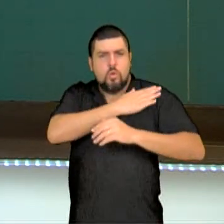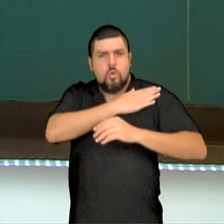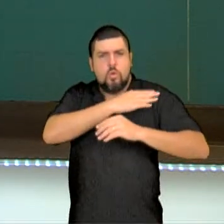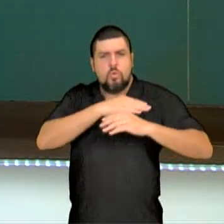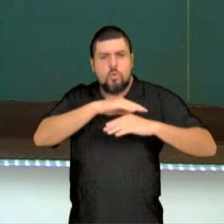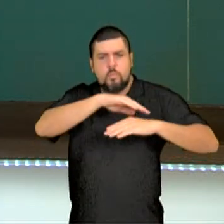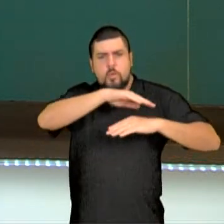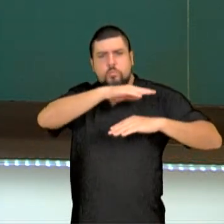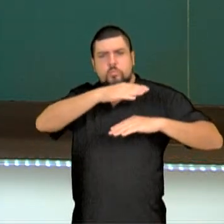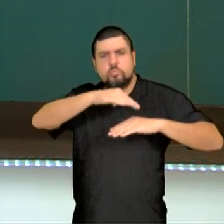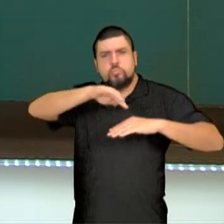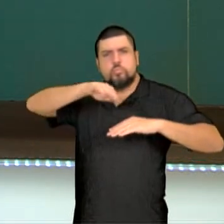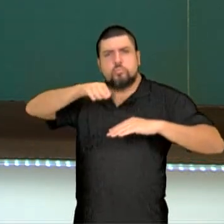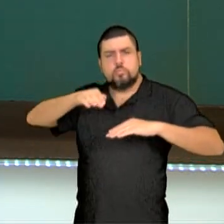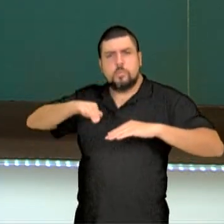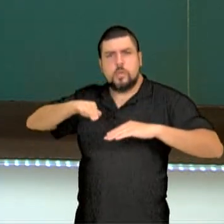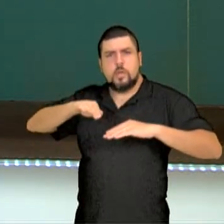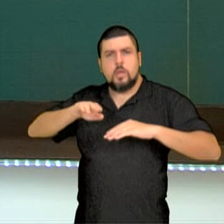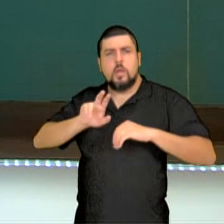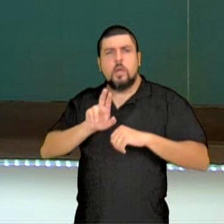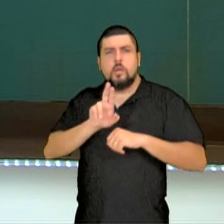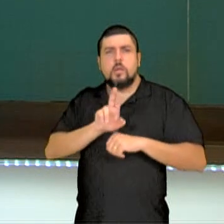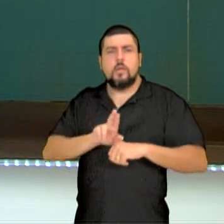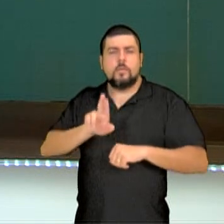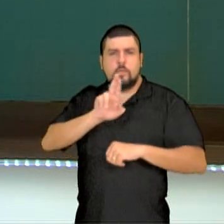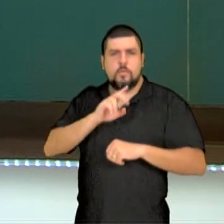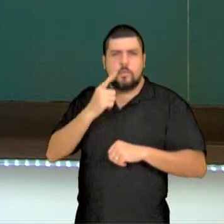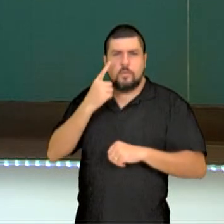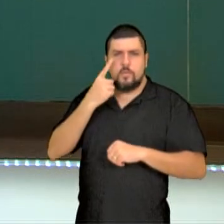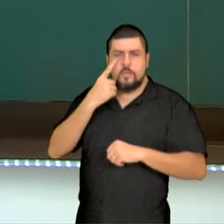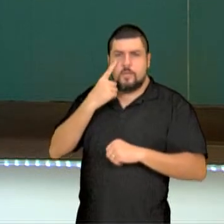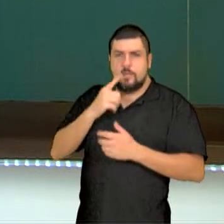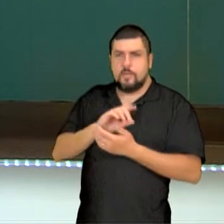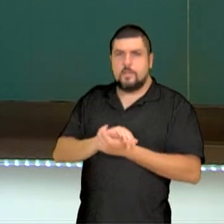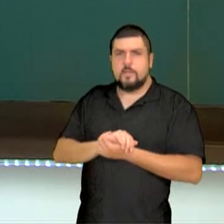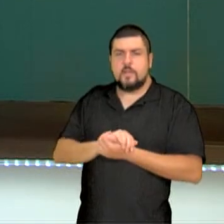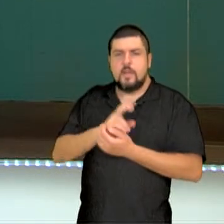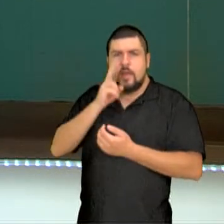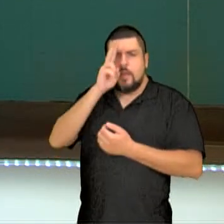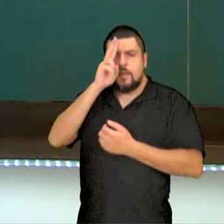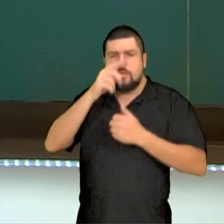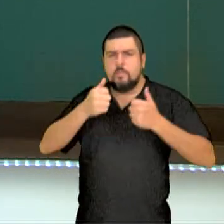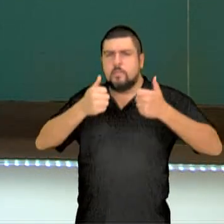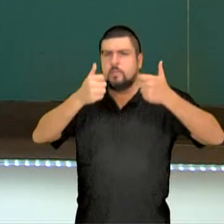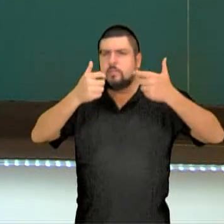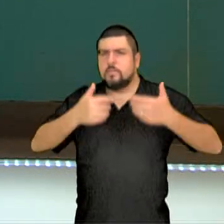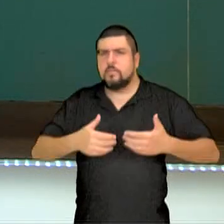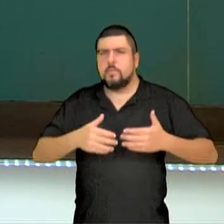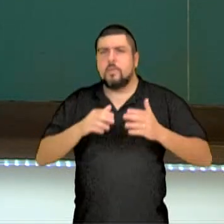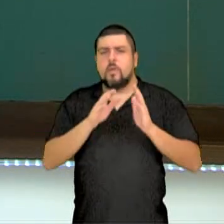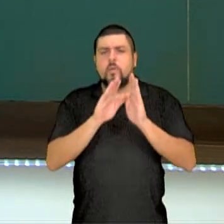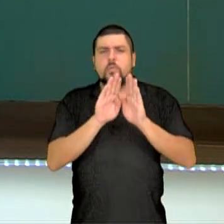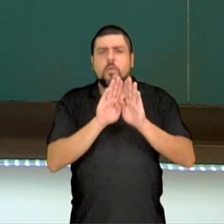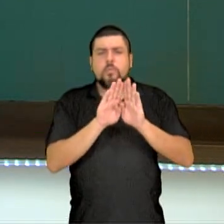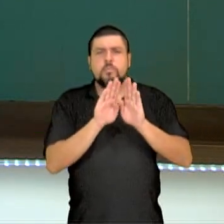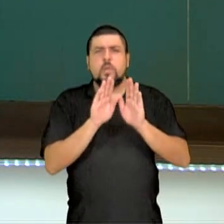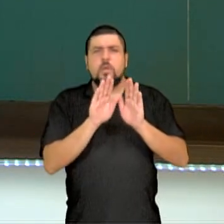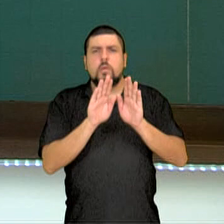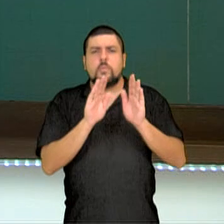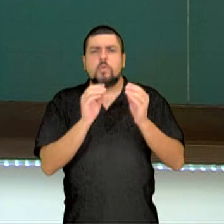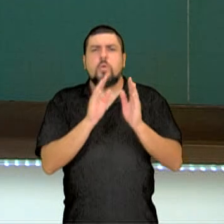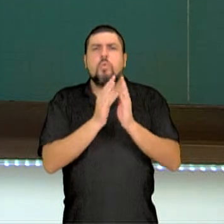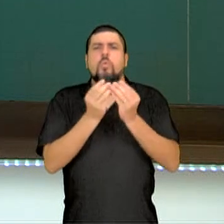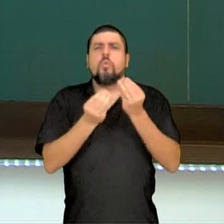eles são bem articulados, né? Usam várias partes do corpo. Lembra que a gente falou sobre simetria e assimetria? Né, esses movimentos simétricos